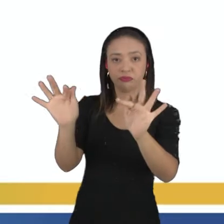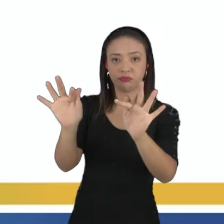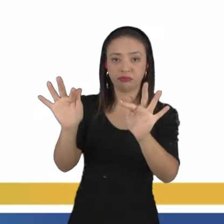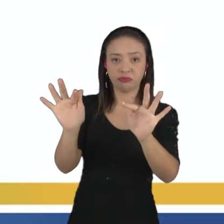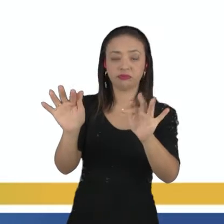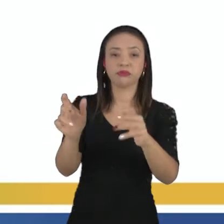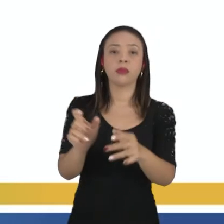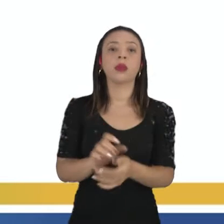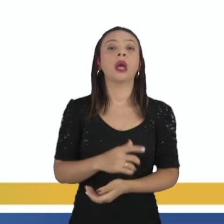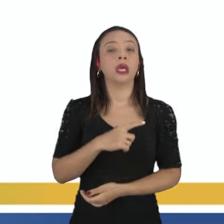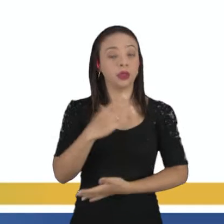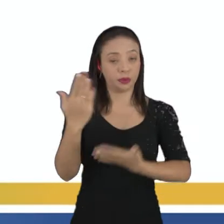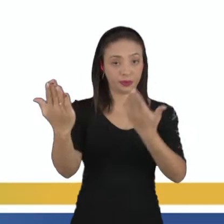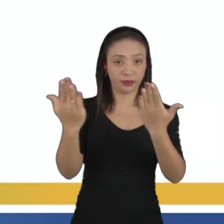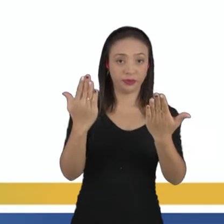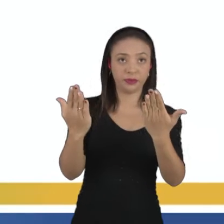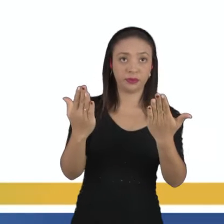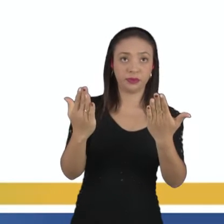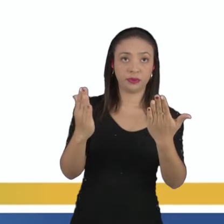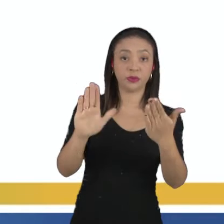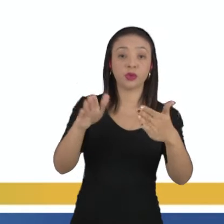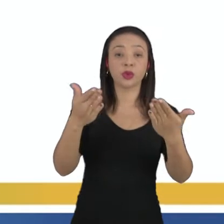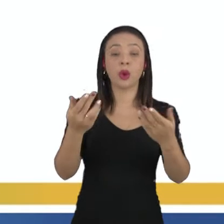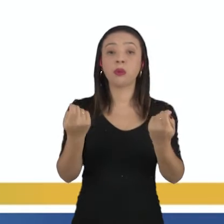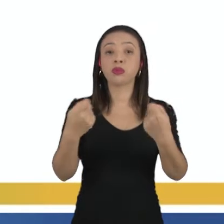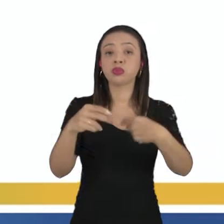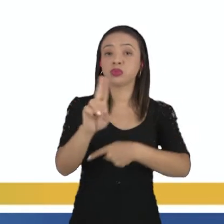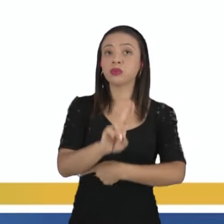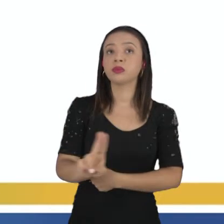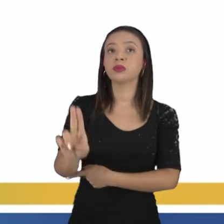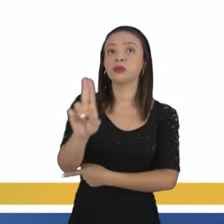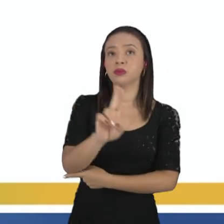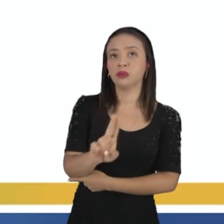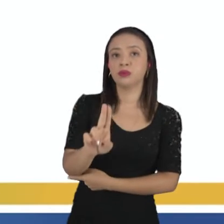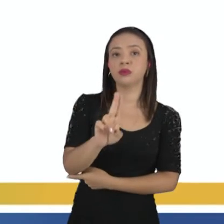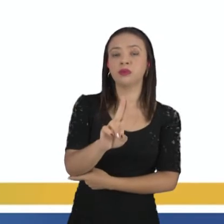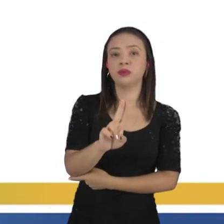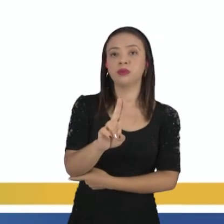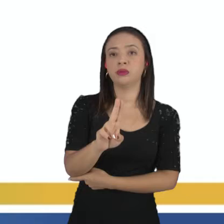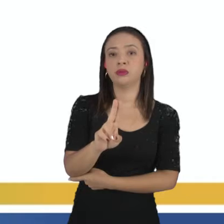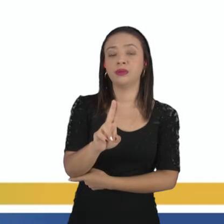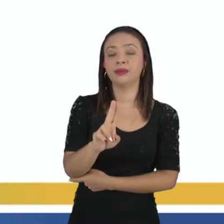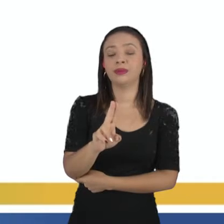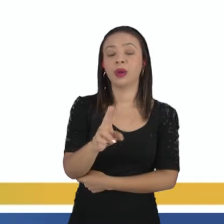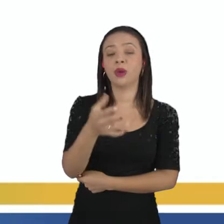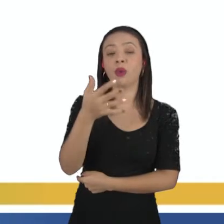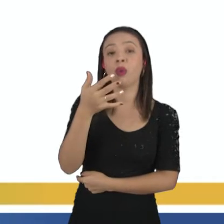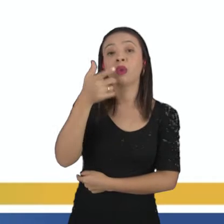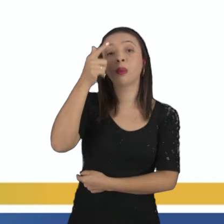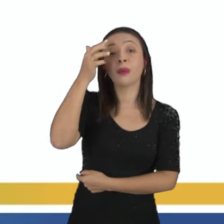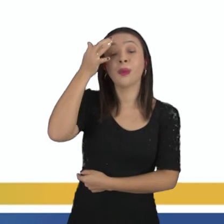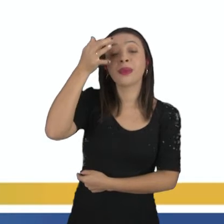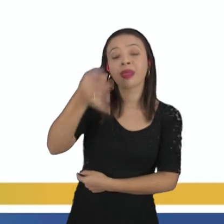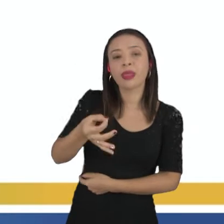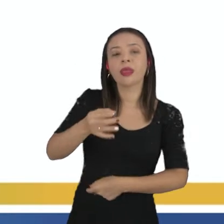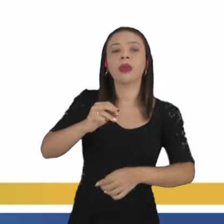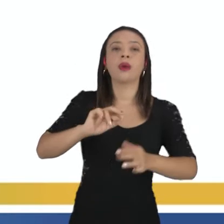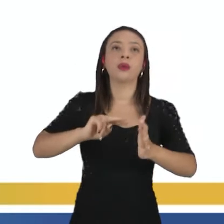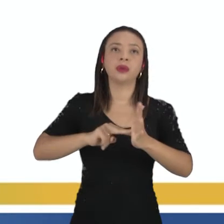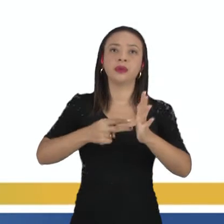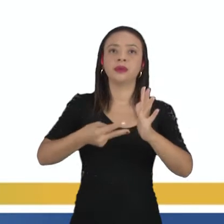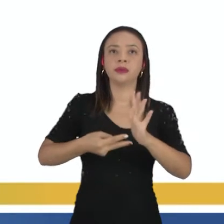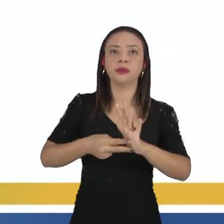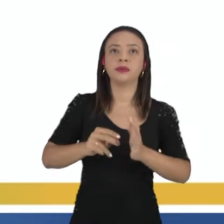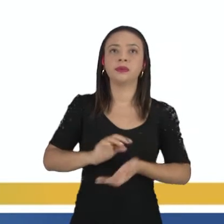duas sentenças. Quais operadores eu vou poder utilizar para ter esse sentido? Mais que,